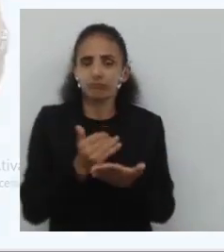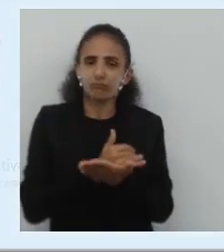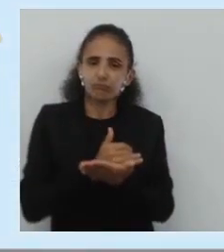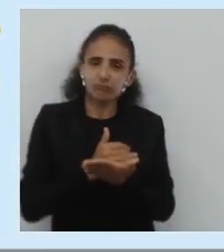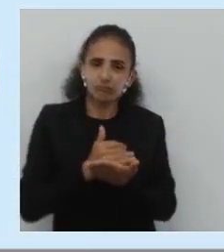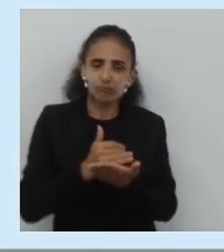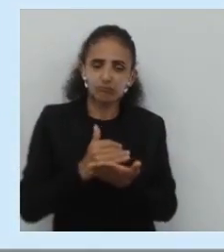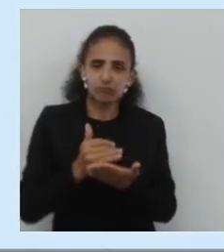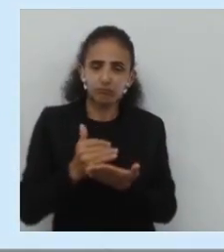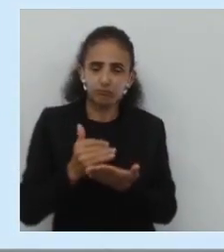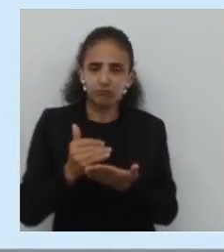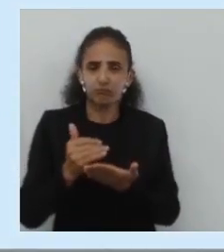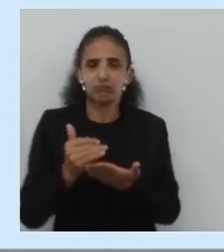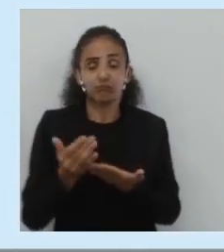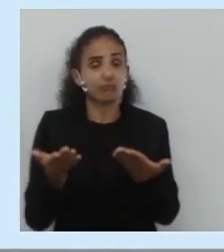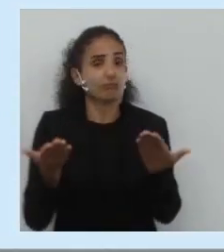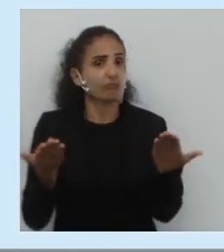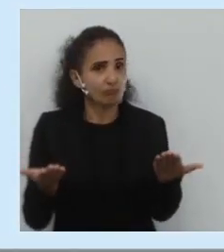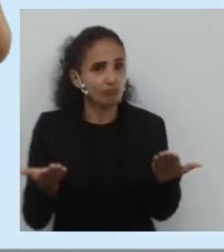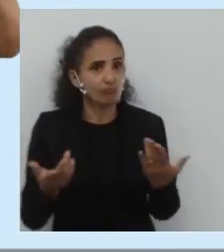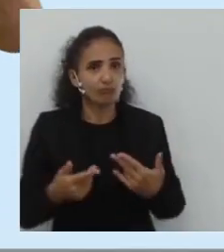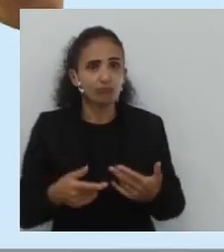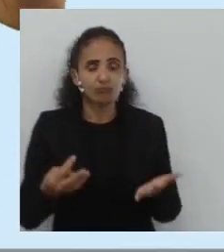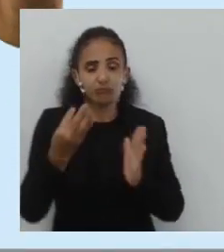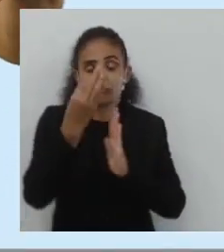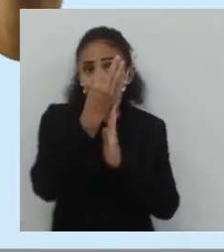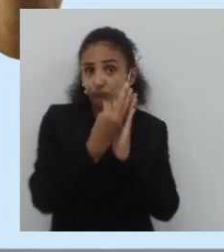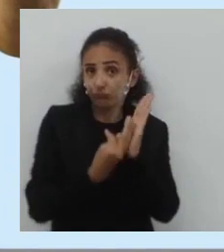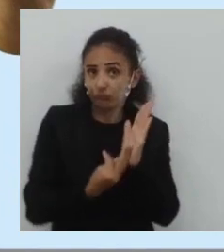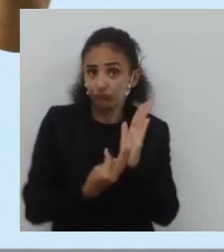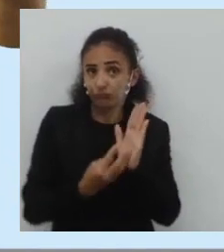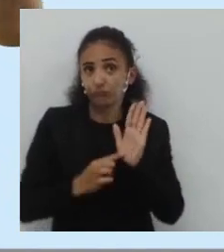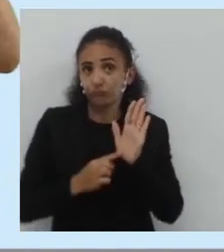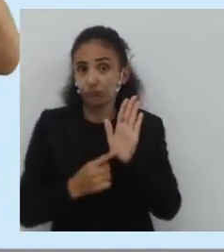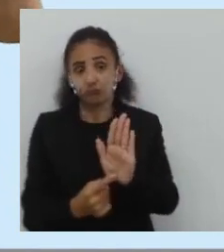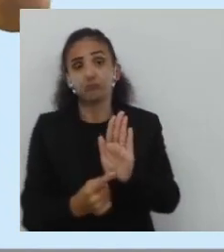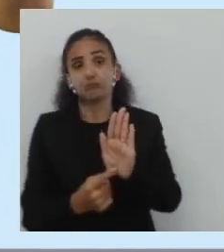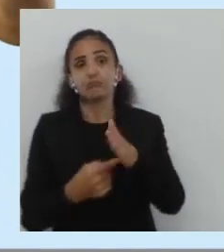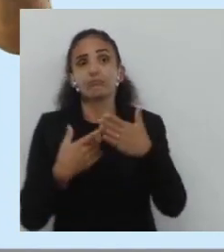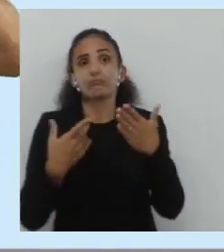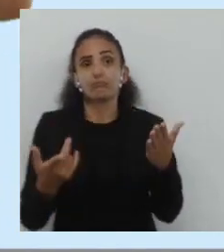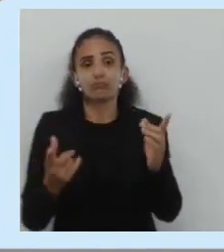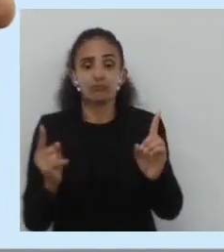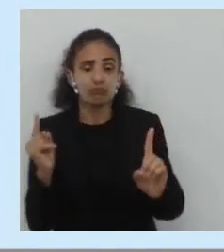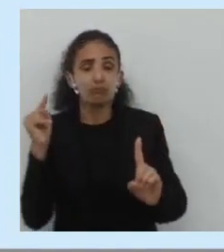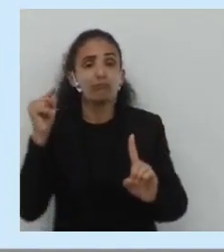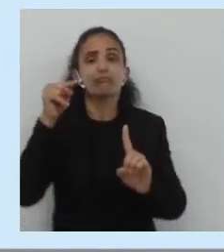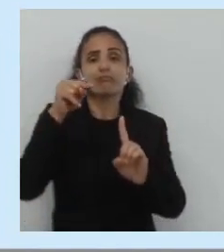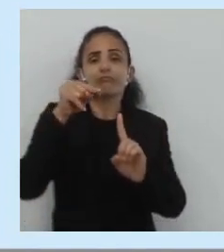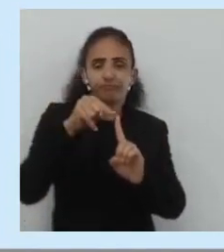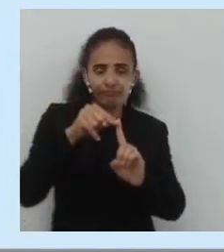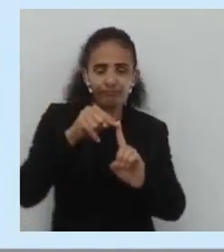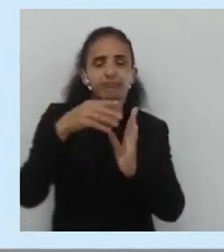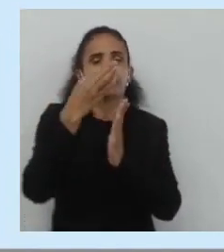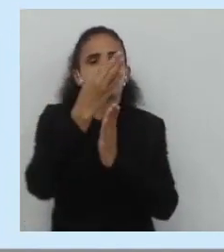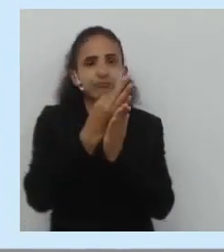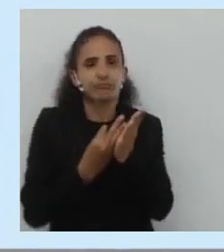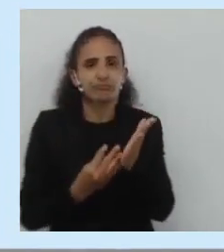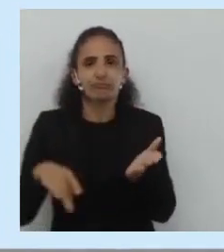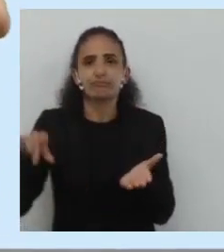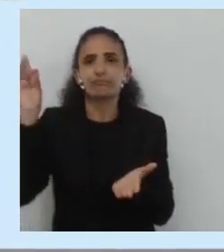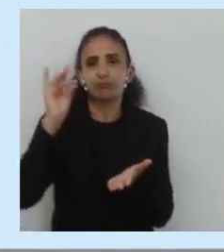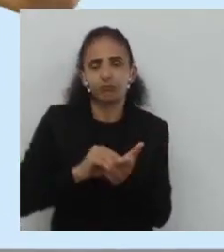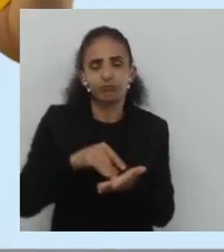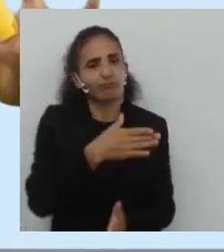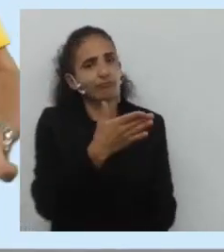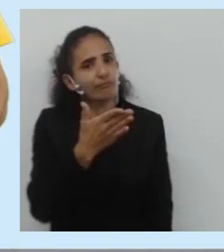começa com uma expressão desse tipo, o texto afirma, o texto mostra, a intencionalidade do texto é.